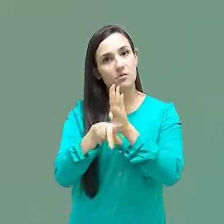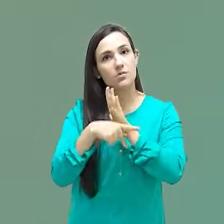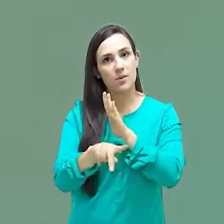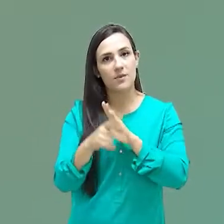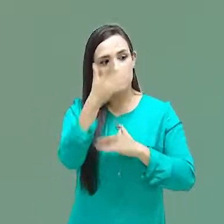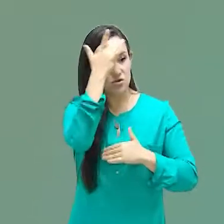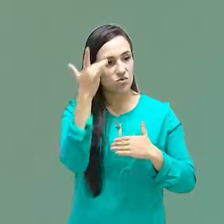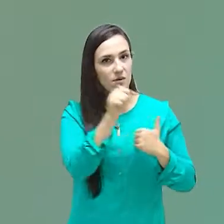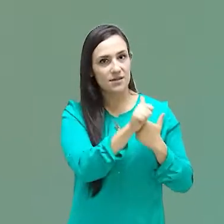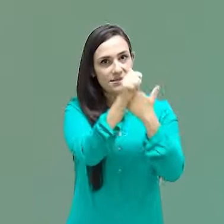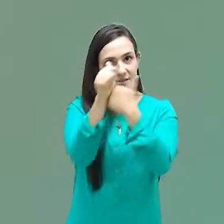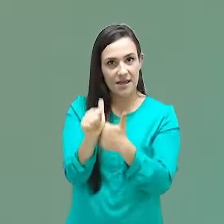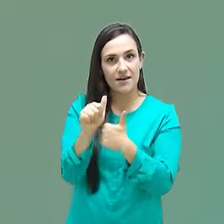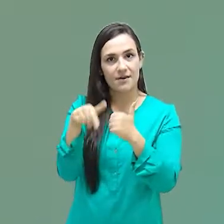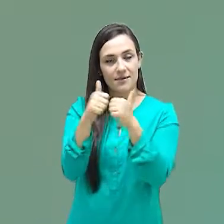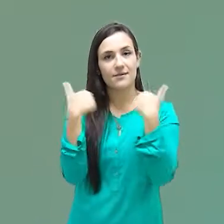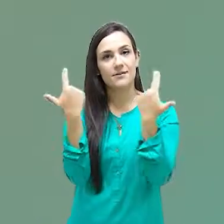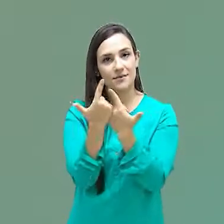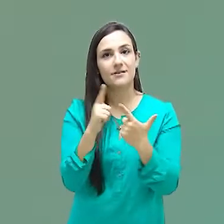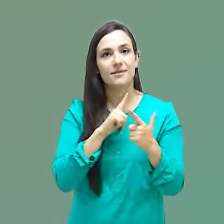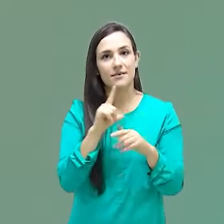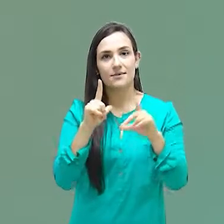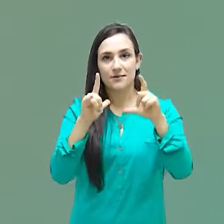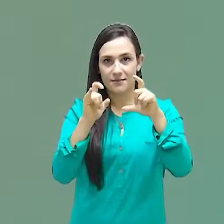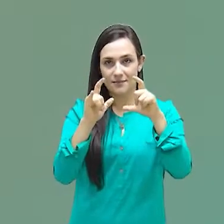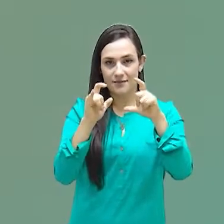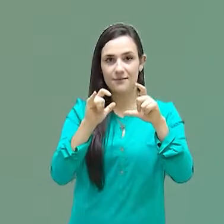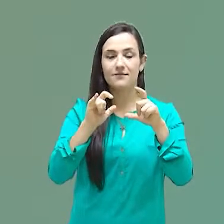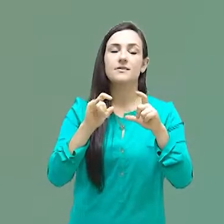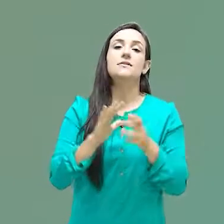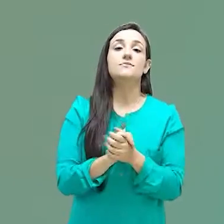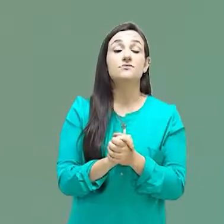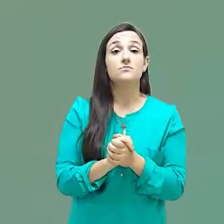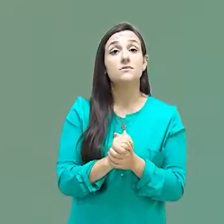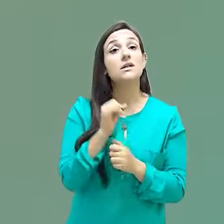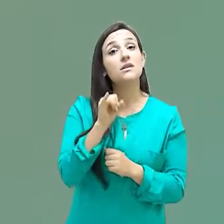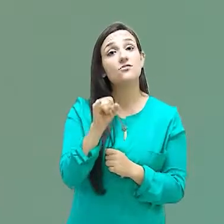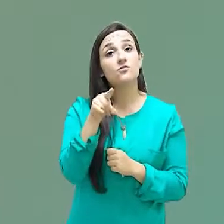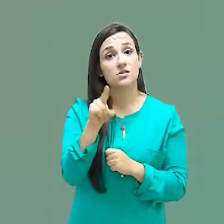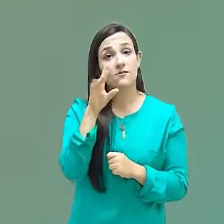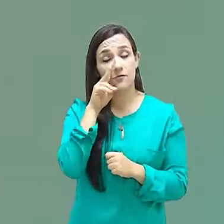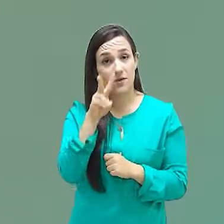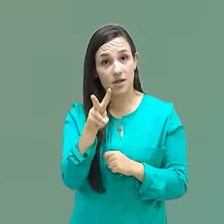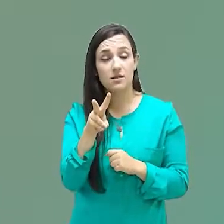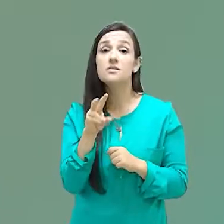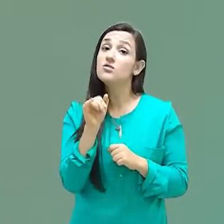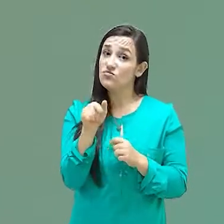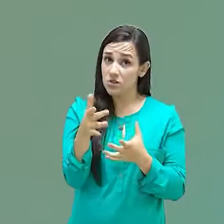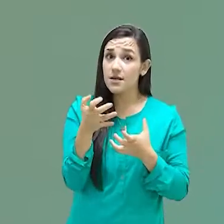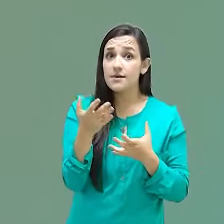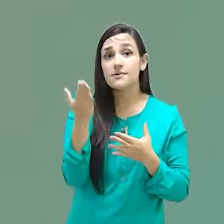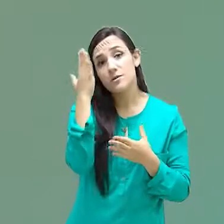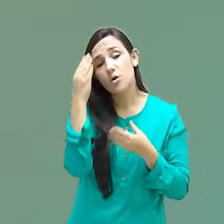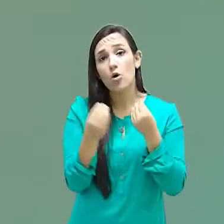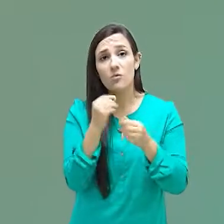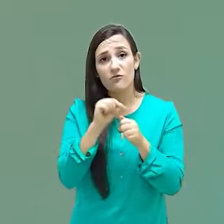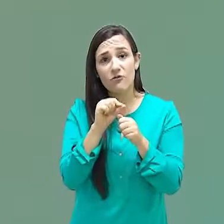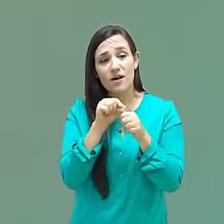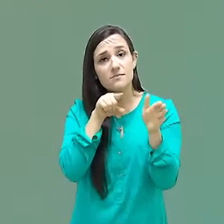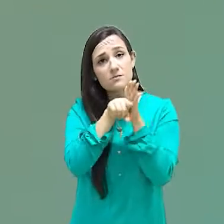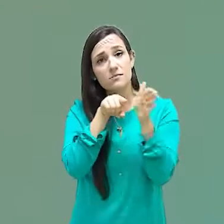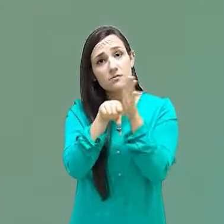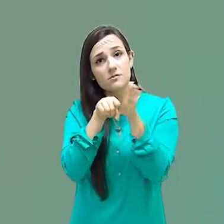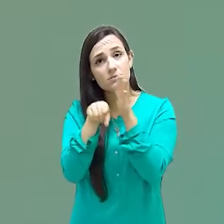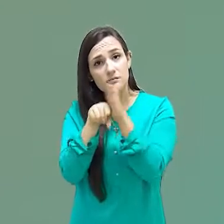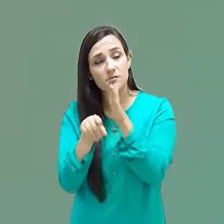as perguntas dos seguidores da Assembleia no Instagram. Eu também vou falar como que você que está assistindo o programa, se interessou, quer saber